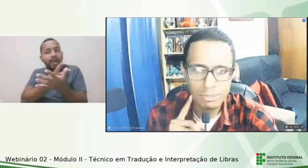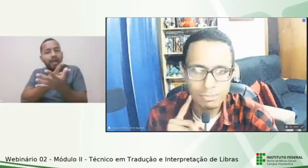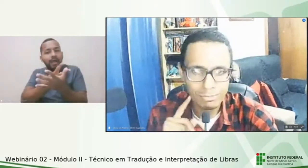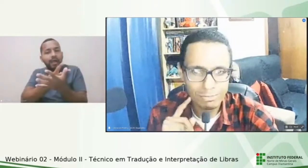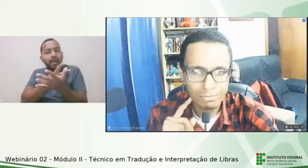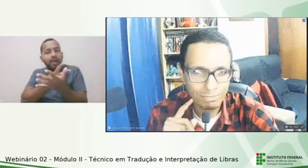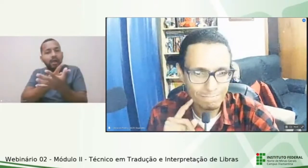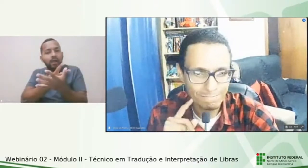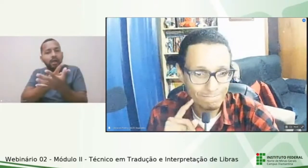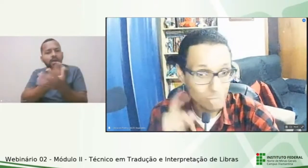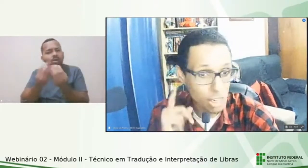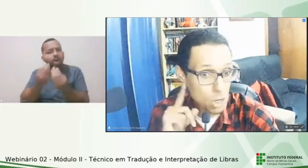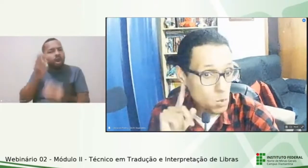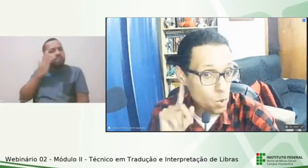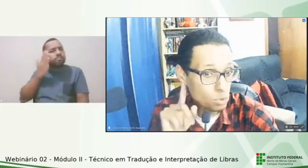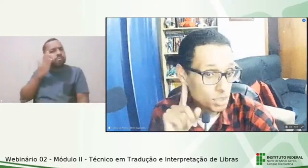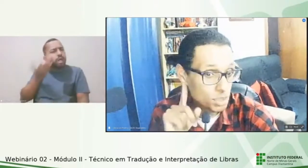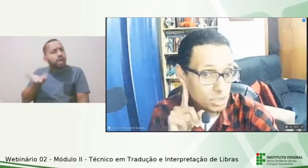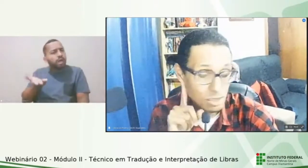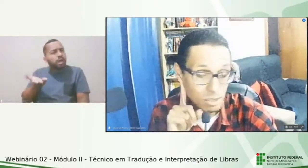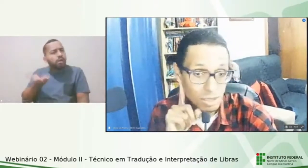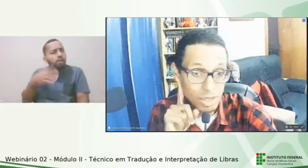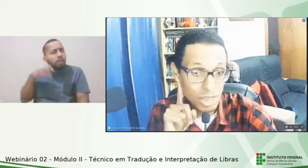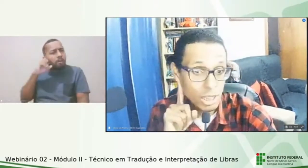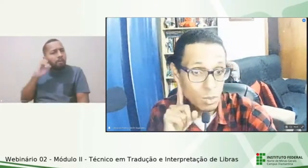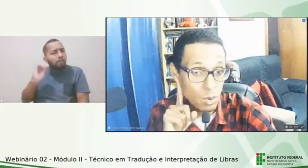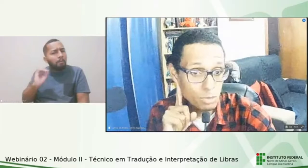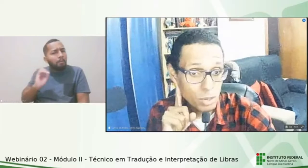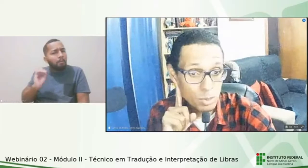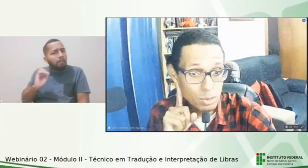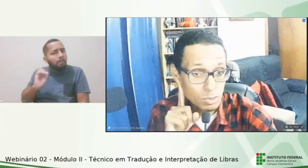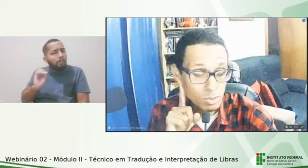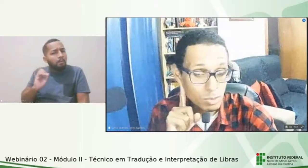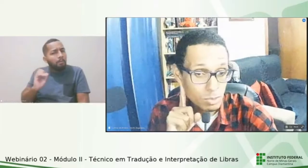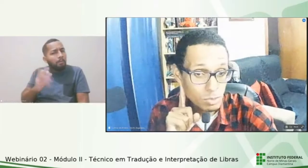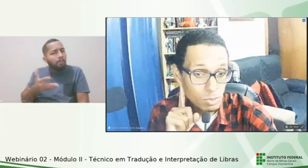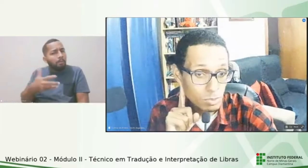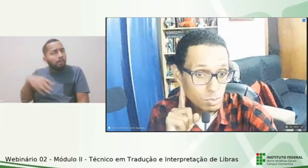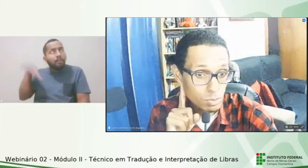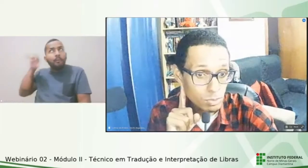sabe? Ele não ouve? Ele não ouviu?